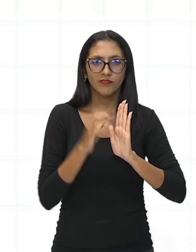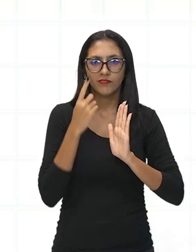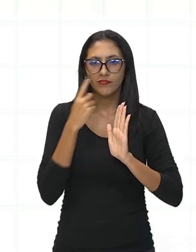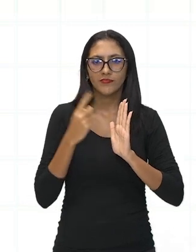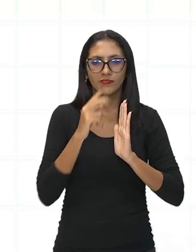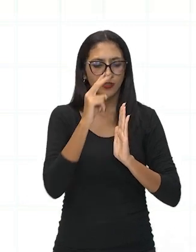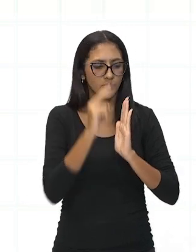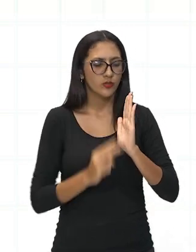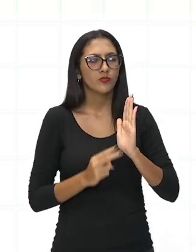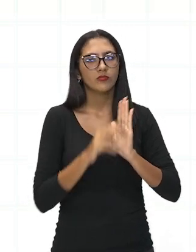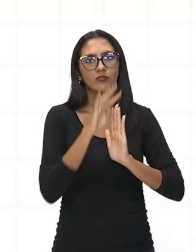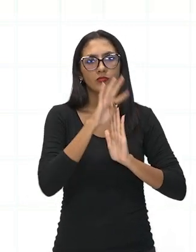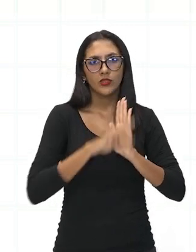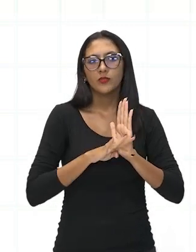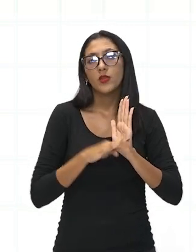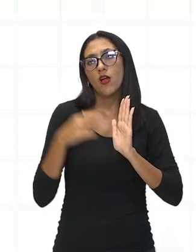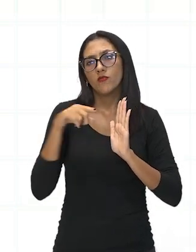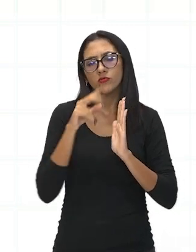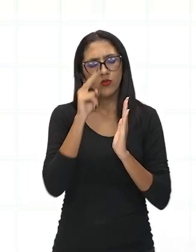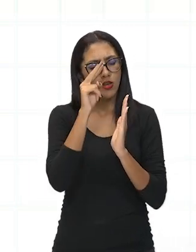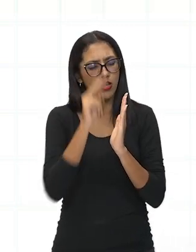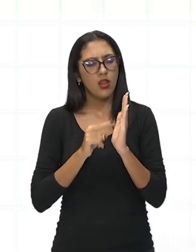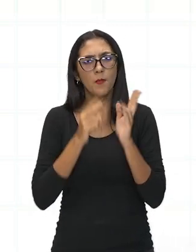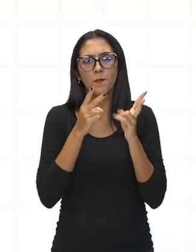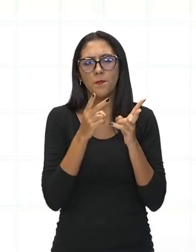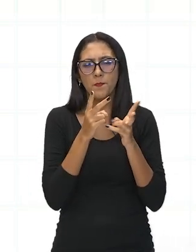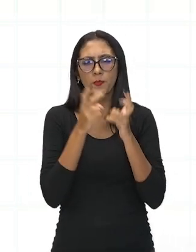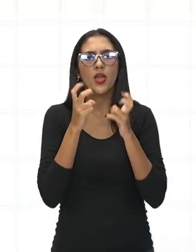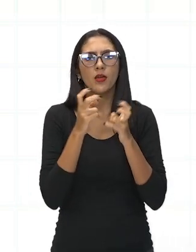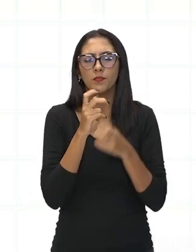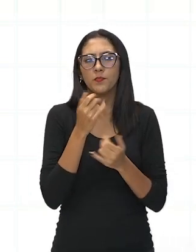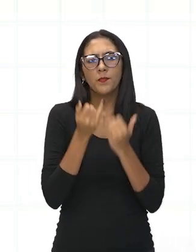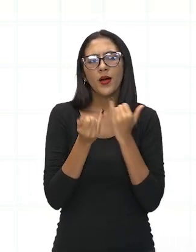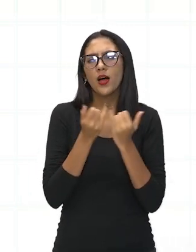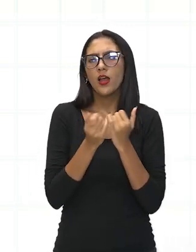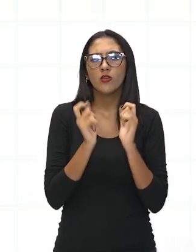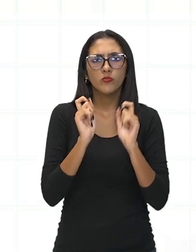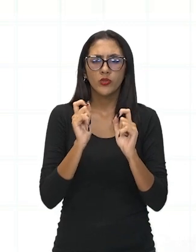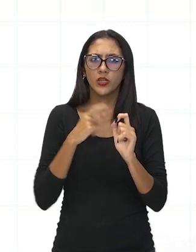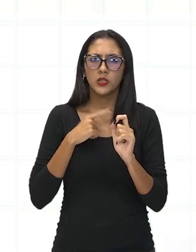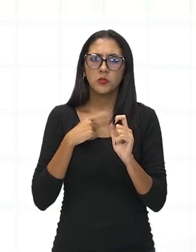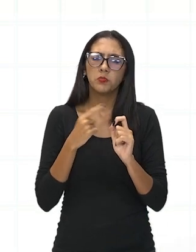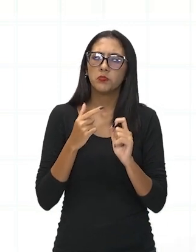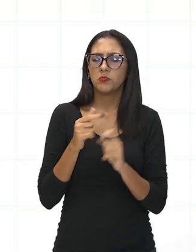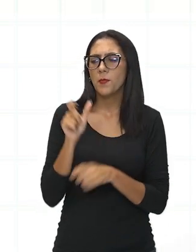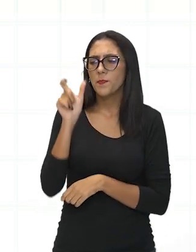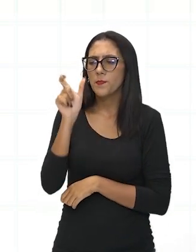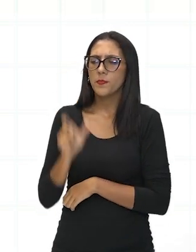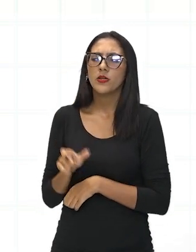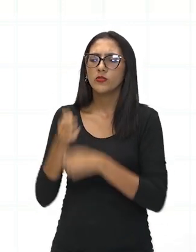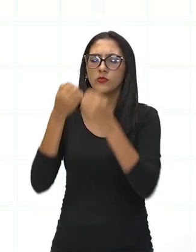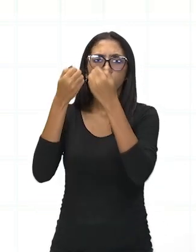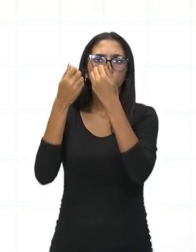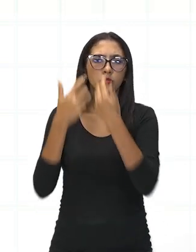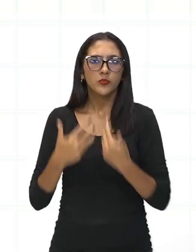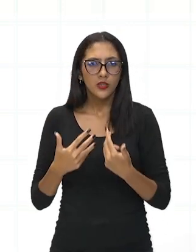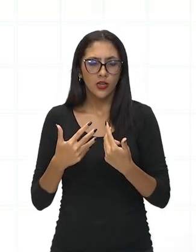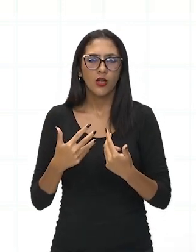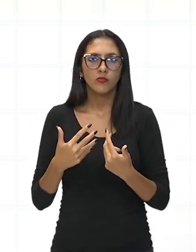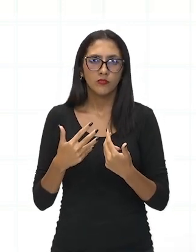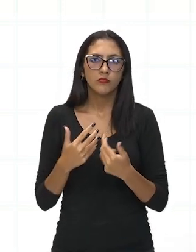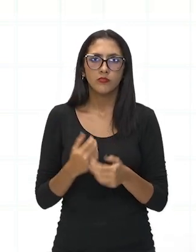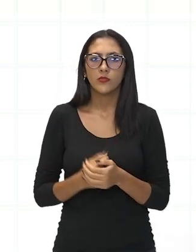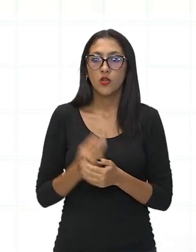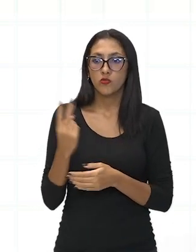ok? E vocês vão perceber que é alguém contando sobre algo que aconteceu. São duas ações que aconteceram ao